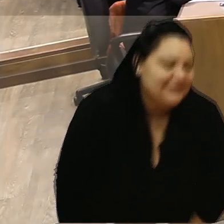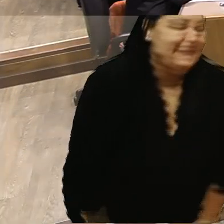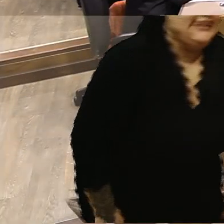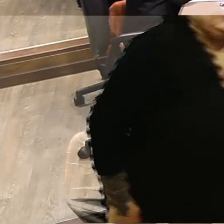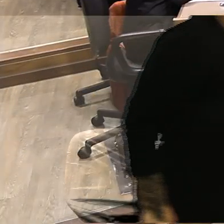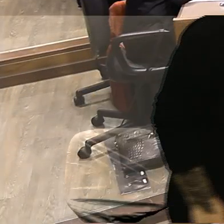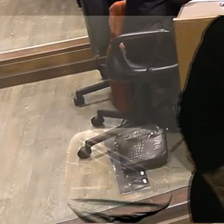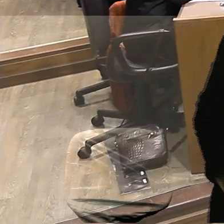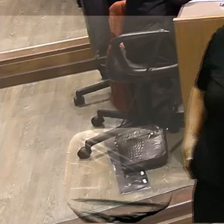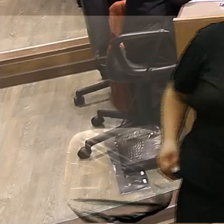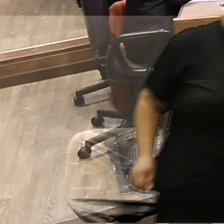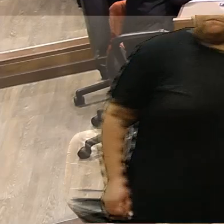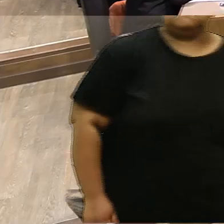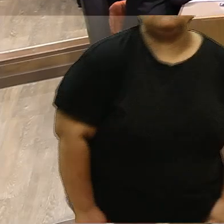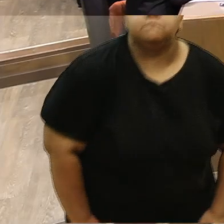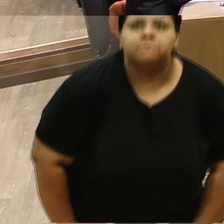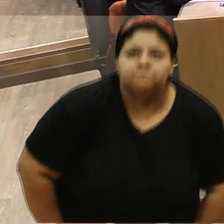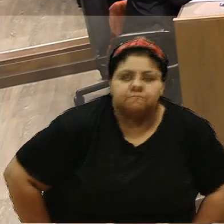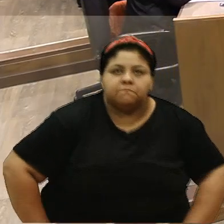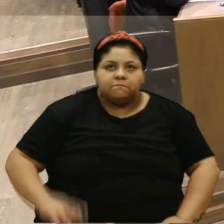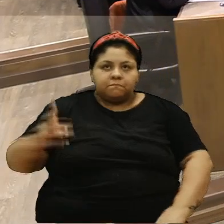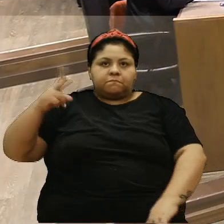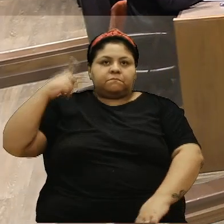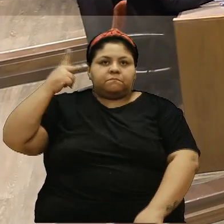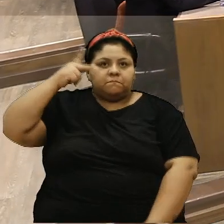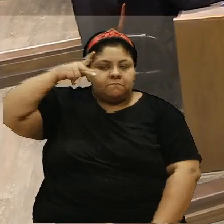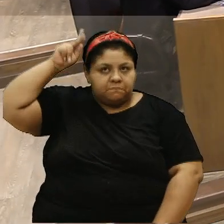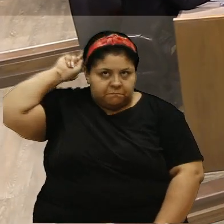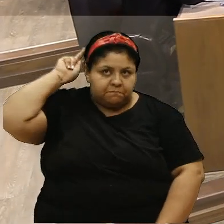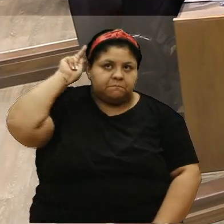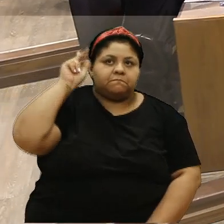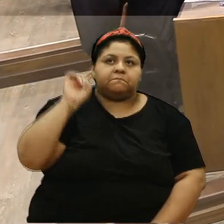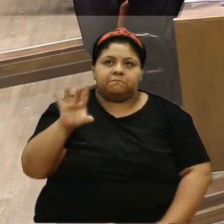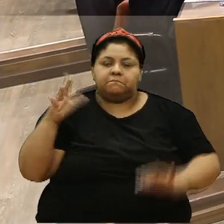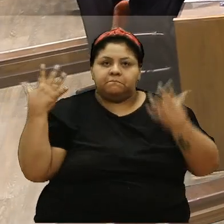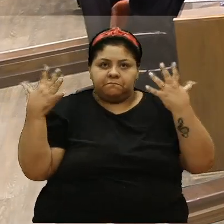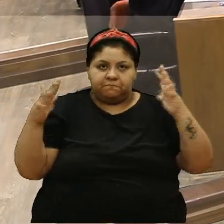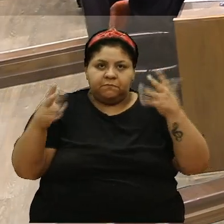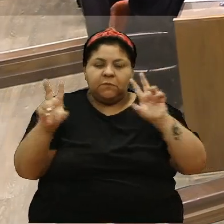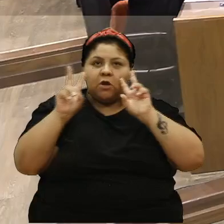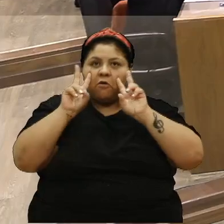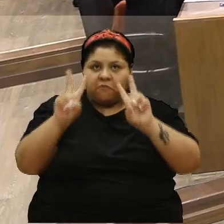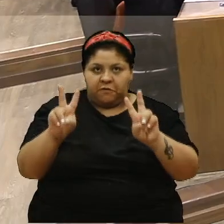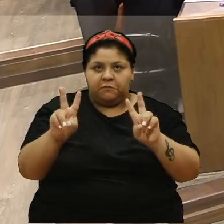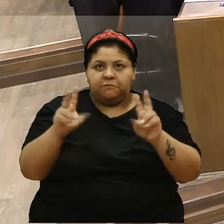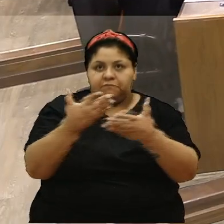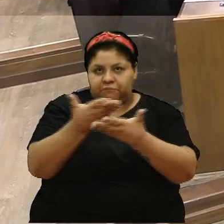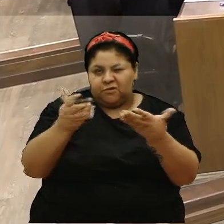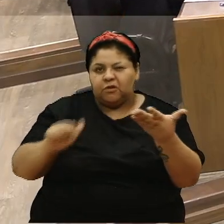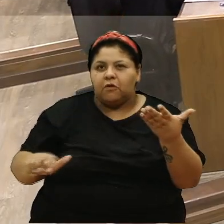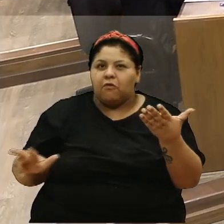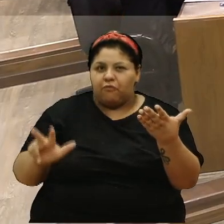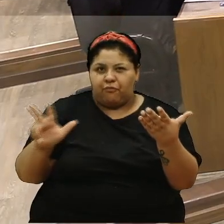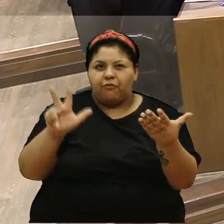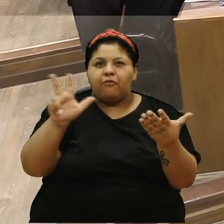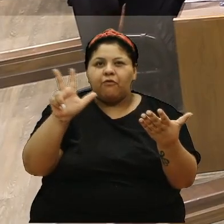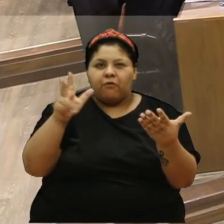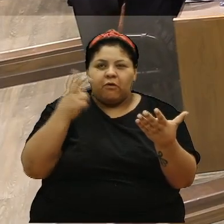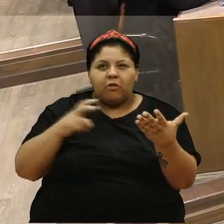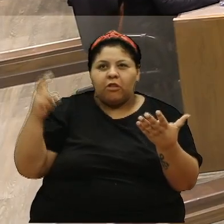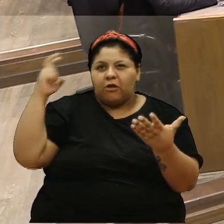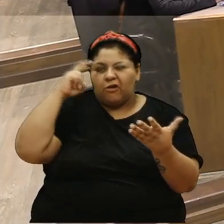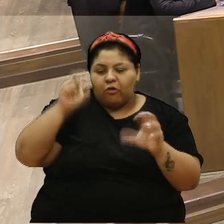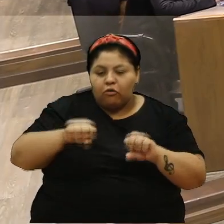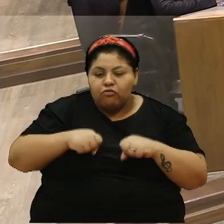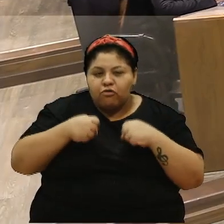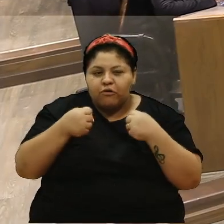A parte, Iago. Não, só parabenizar, eu vejo que tu valoriza muito, né, a questão da cultura e